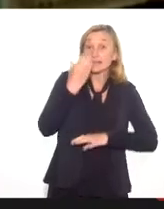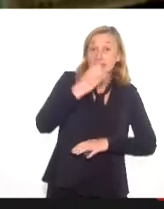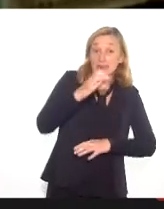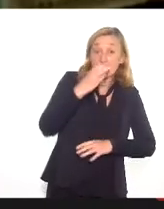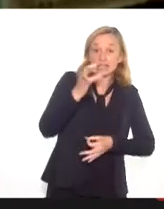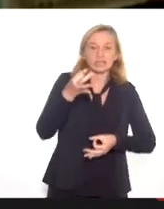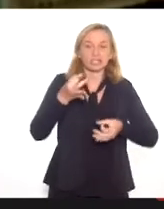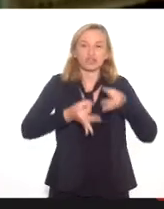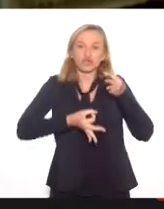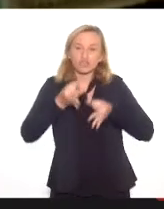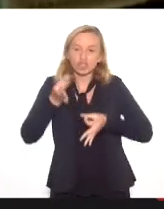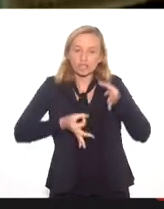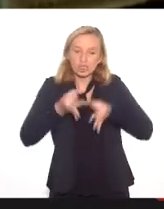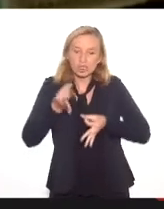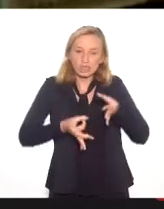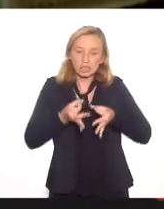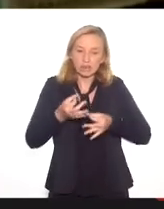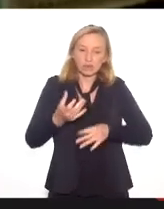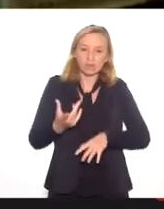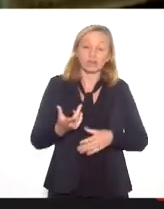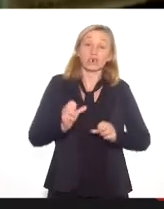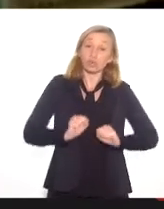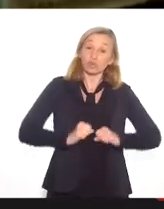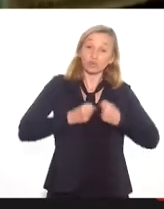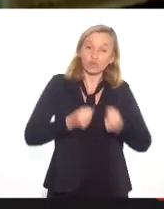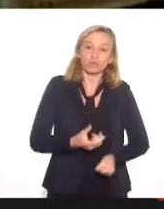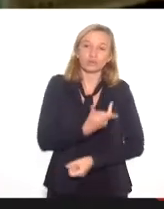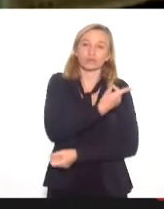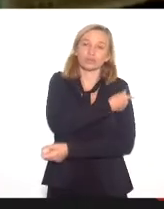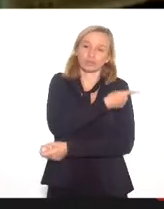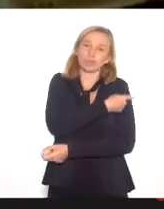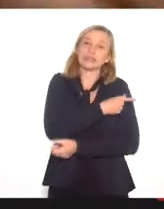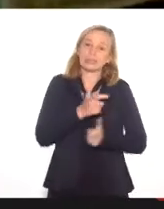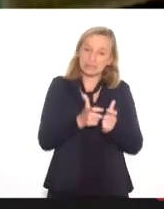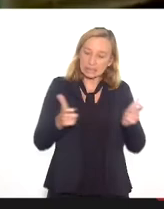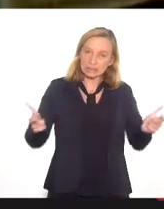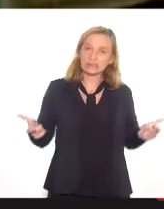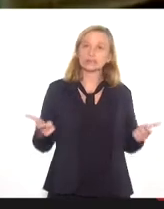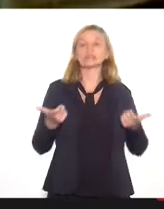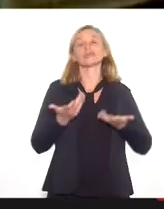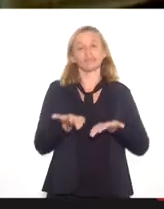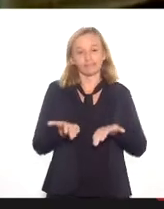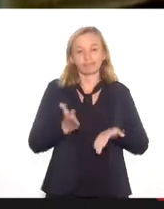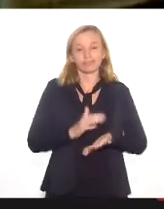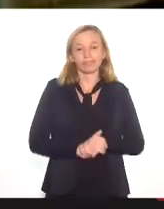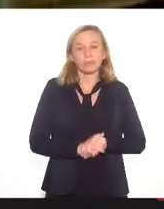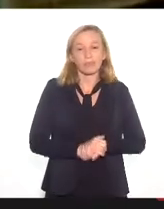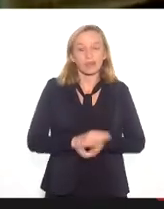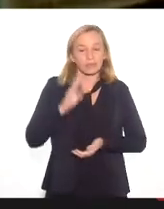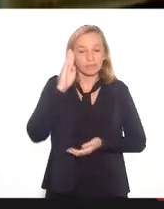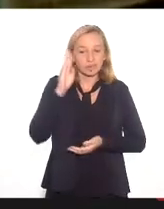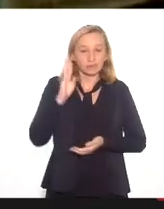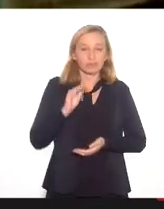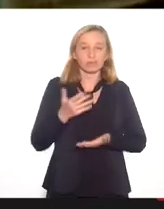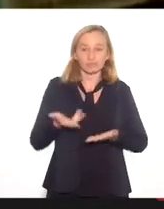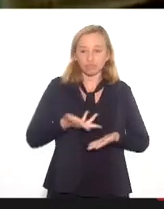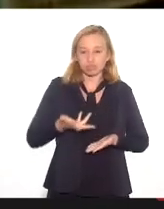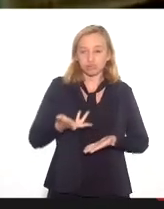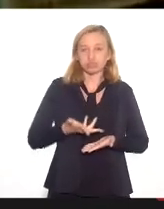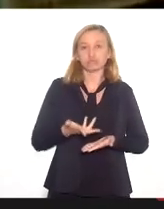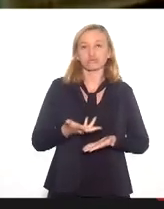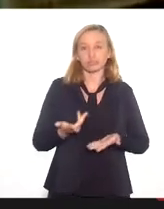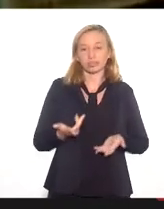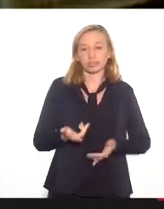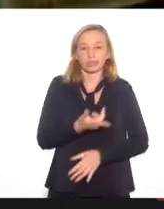judiciário, vai ser um esforço muito grande, muito superior no que alguns estão chamando de era da aceleração, nós vamos ter que acelerar